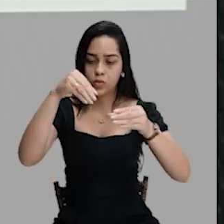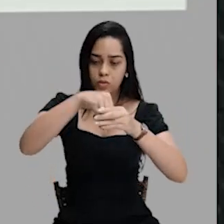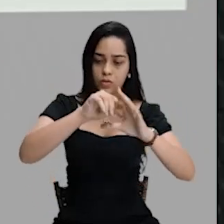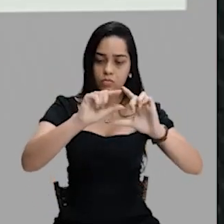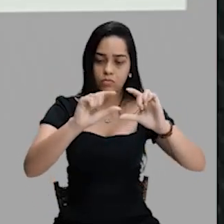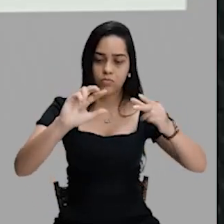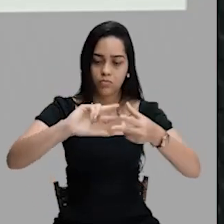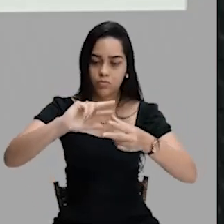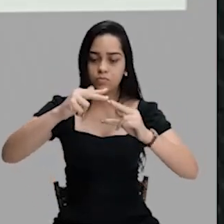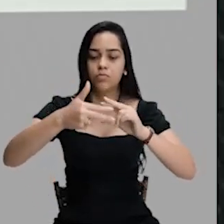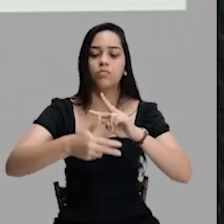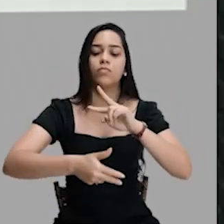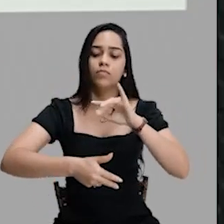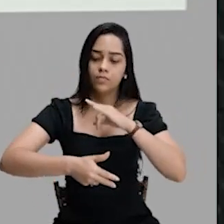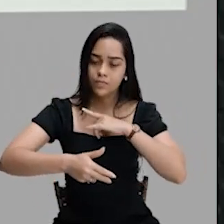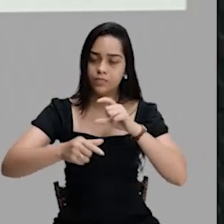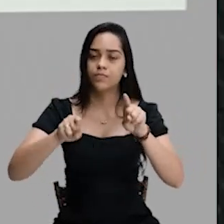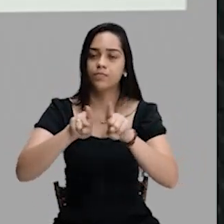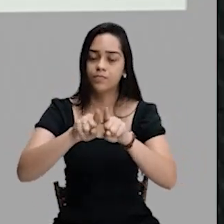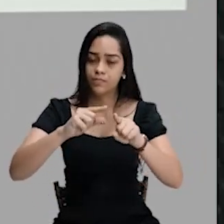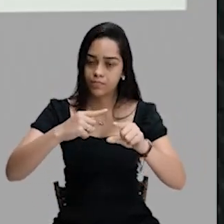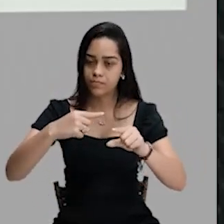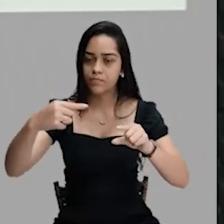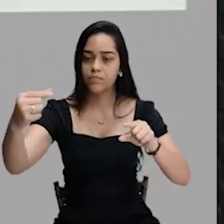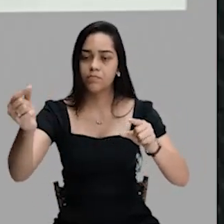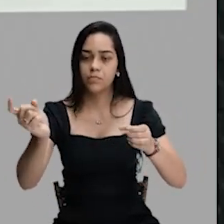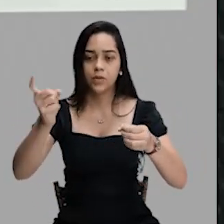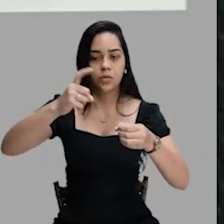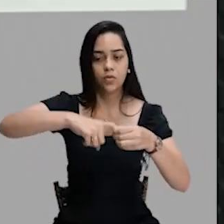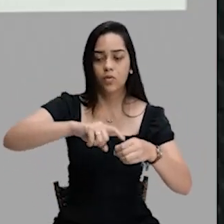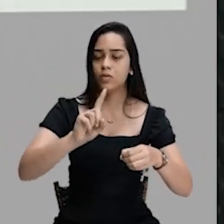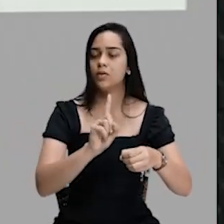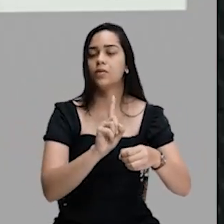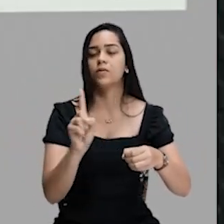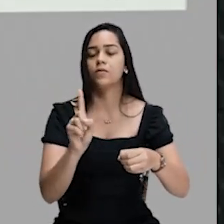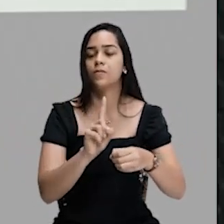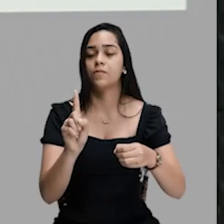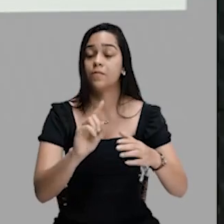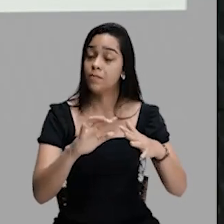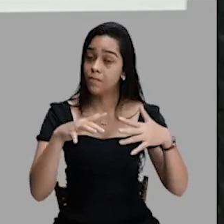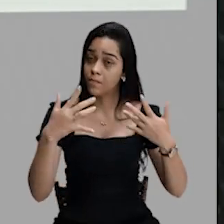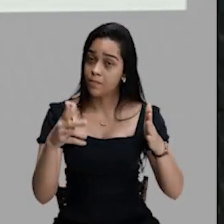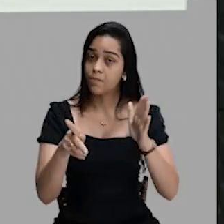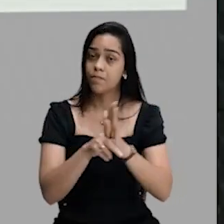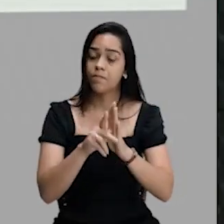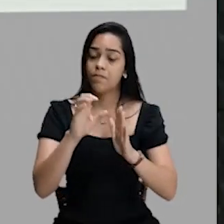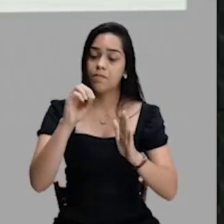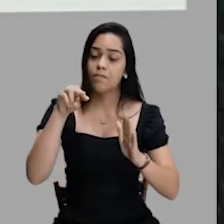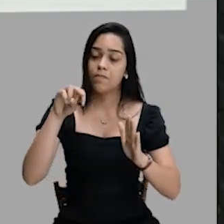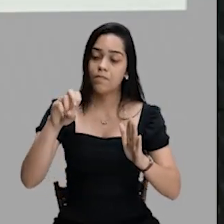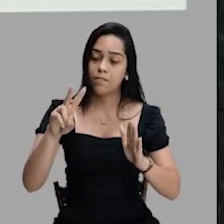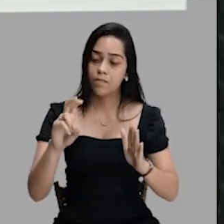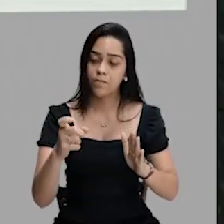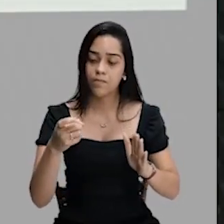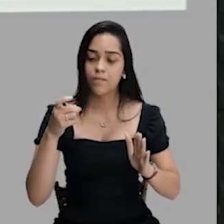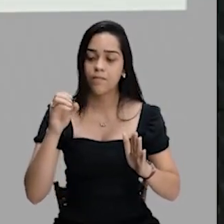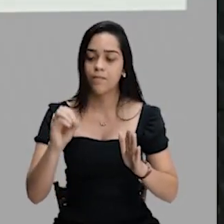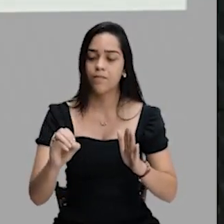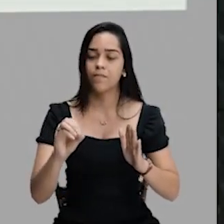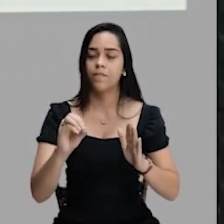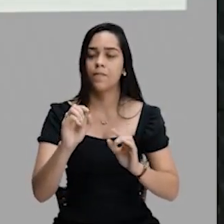poliedro, ele vai entrar, vai sair e não volta mais. Tá? Então, esse aí é um poliedro convexo. Então, para